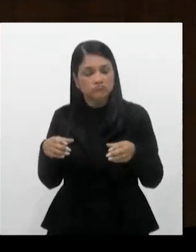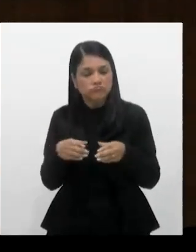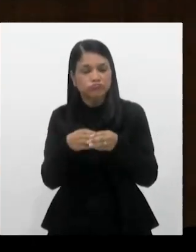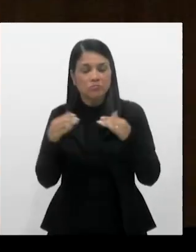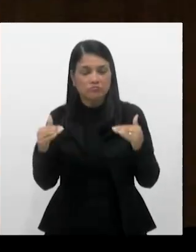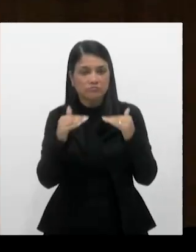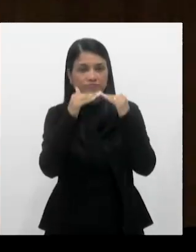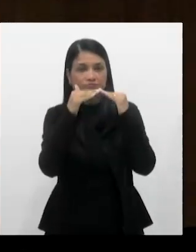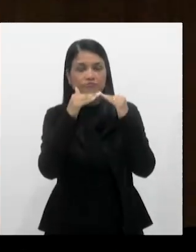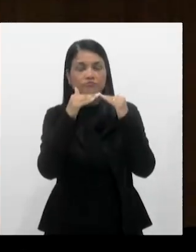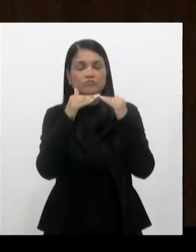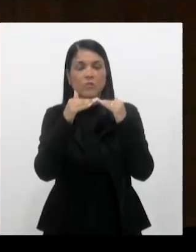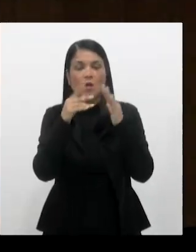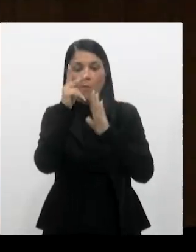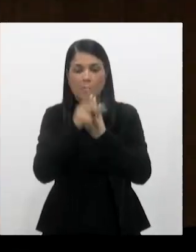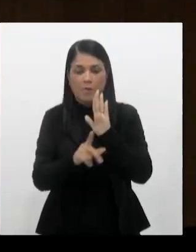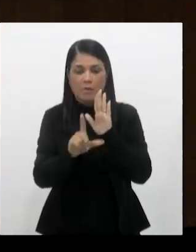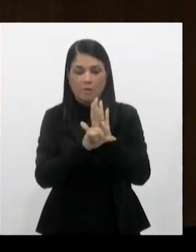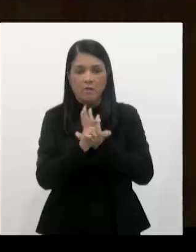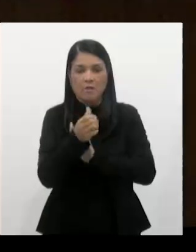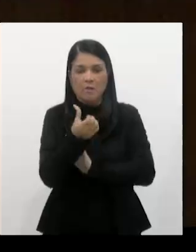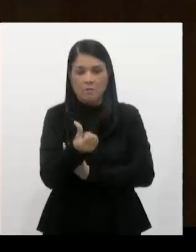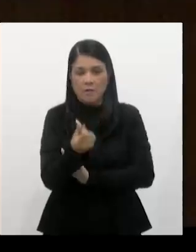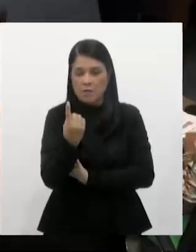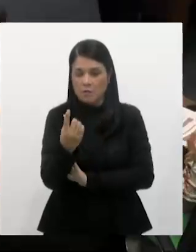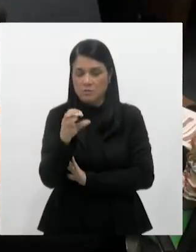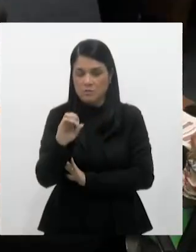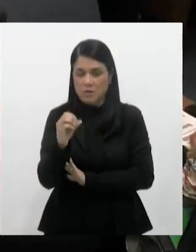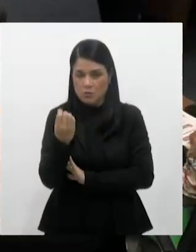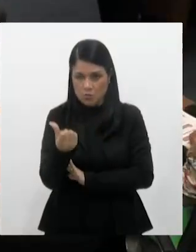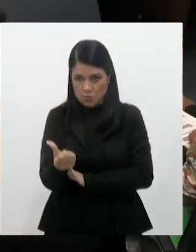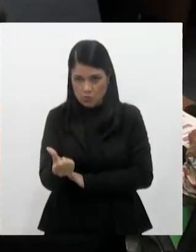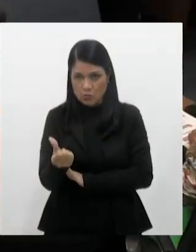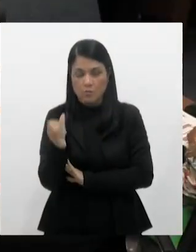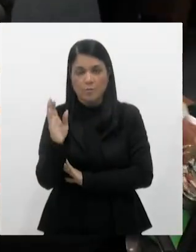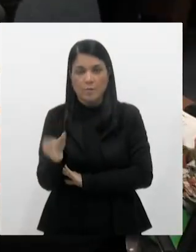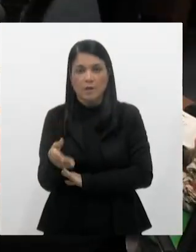PL 6106, deputado Rodrigo Amorim.